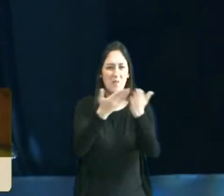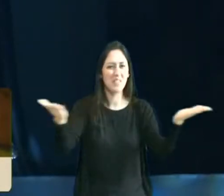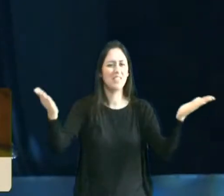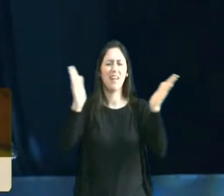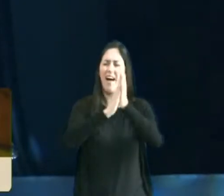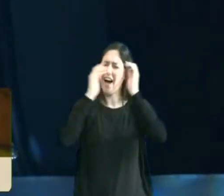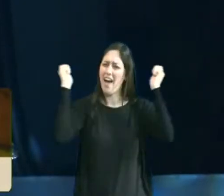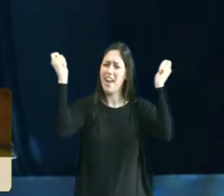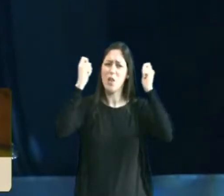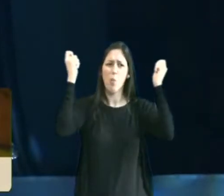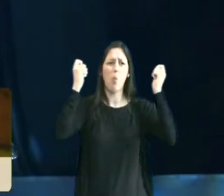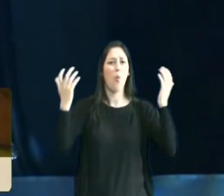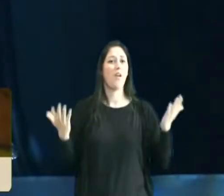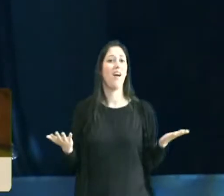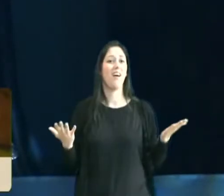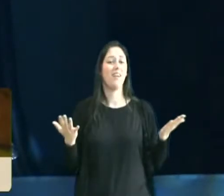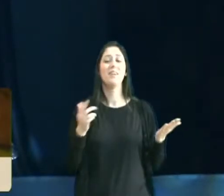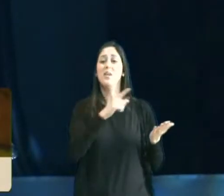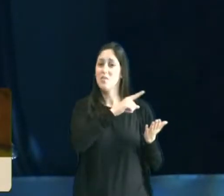pode